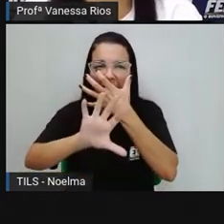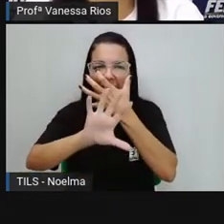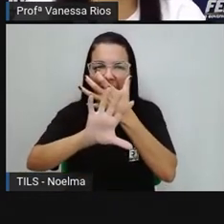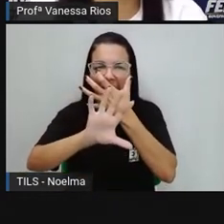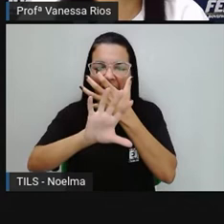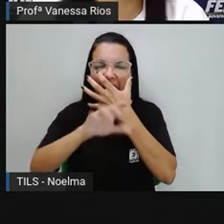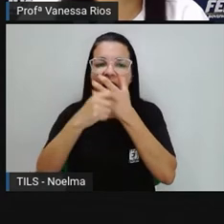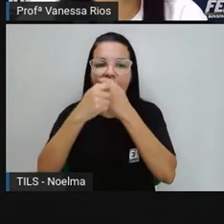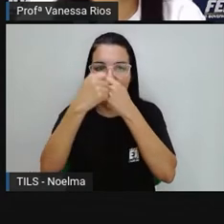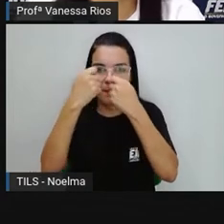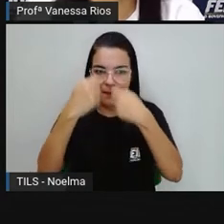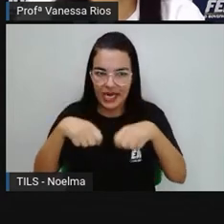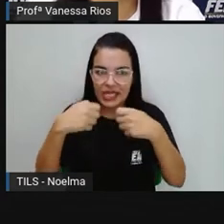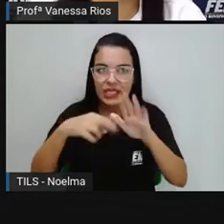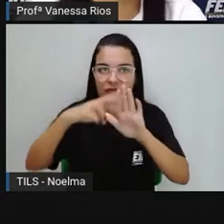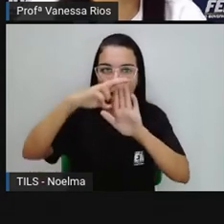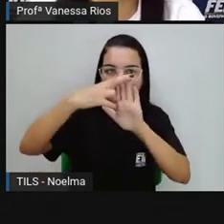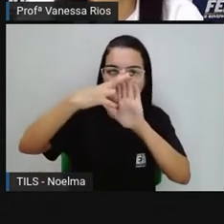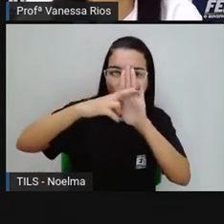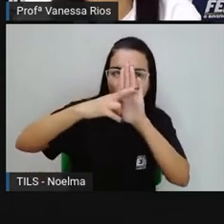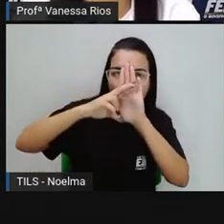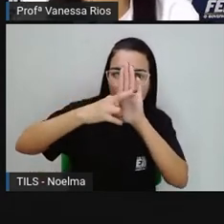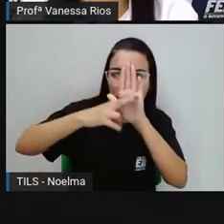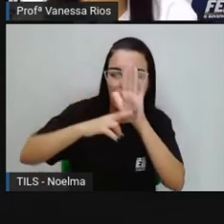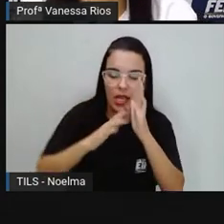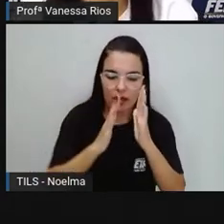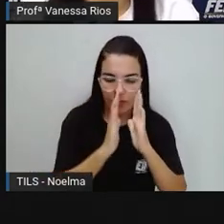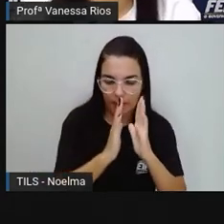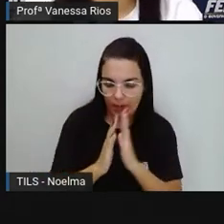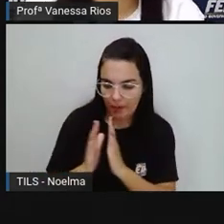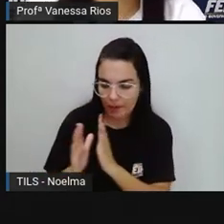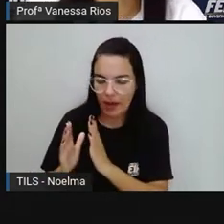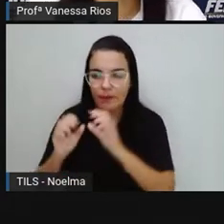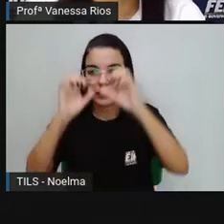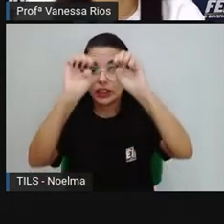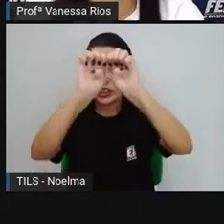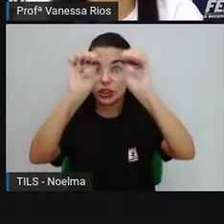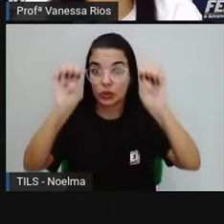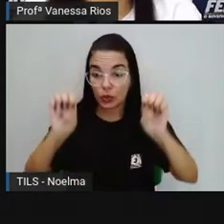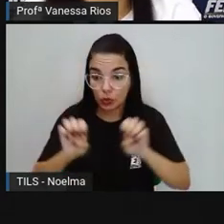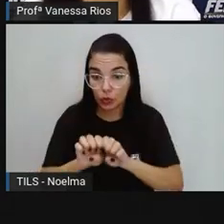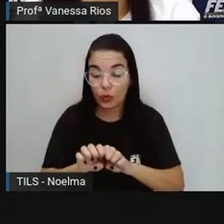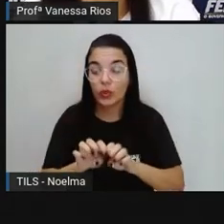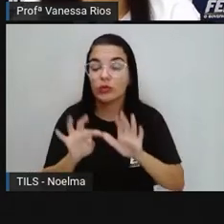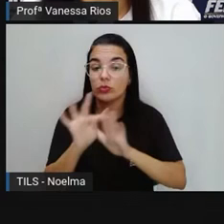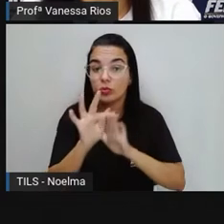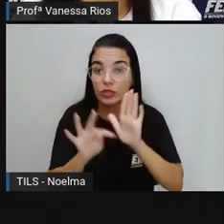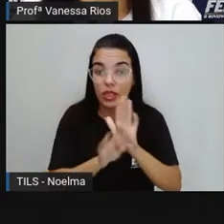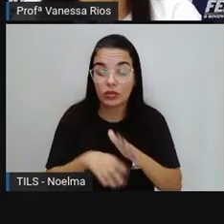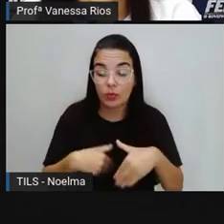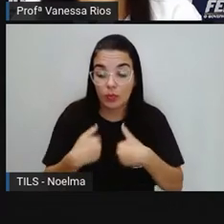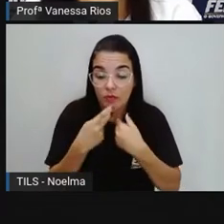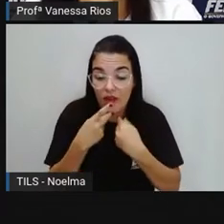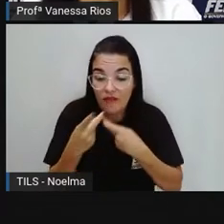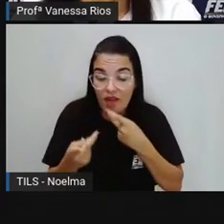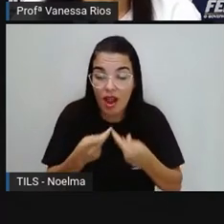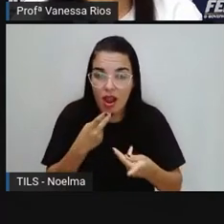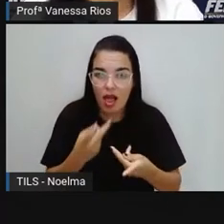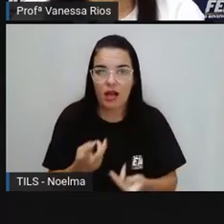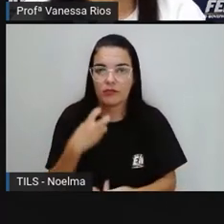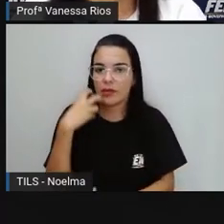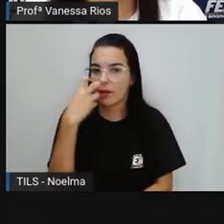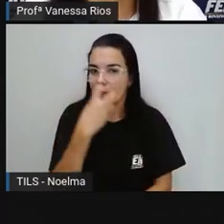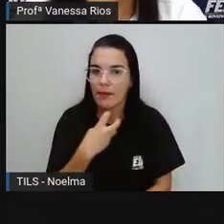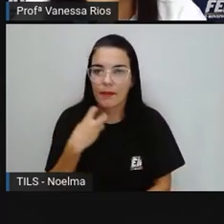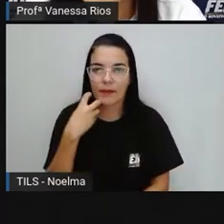precisa estabelecer uma organização, uma estrutura no texto que ele vai expressar de forma oral. Por mais